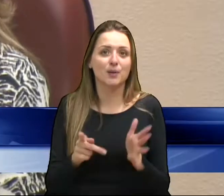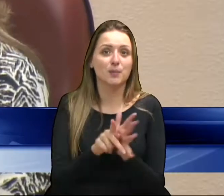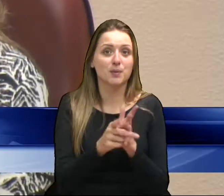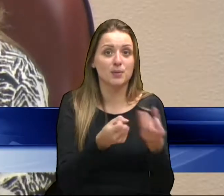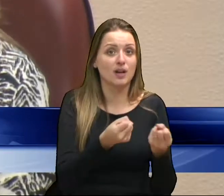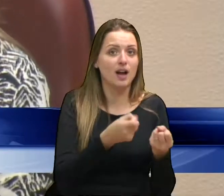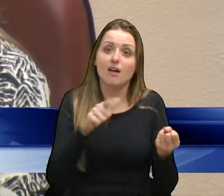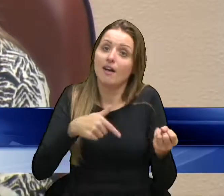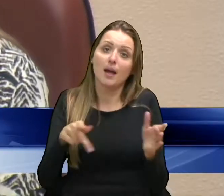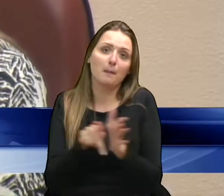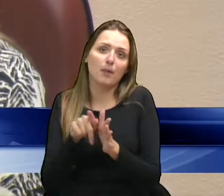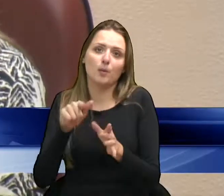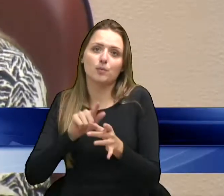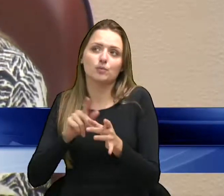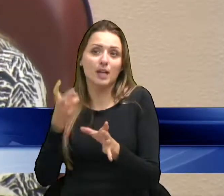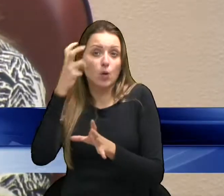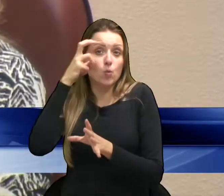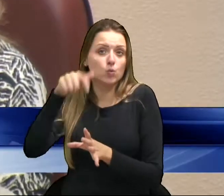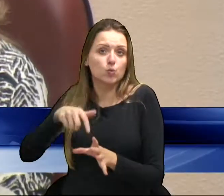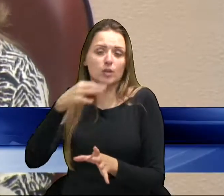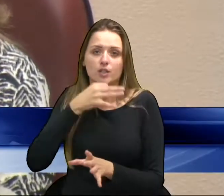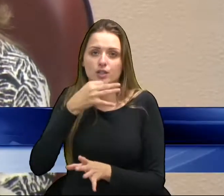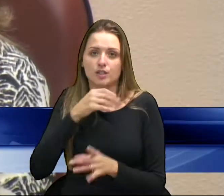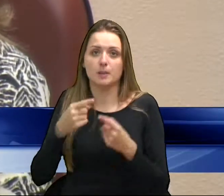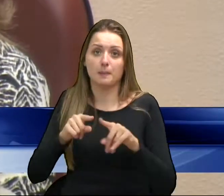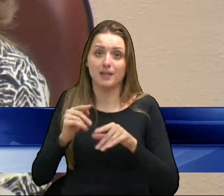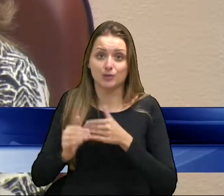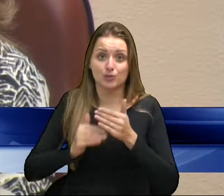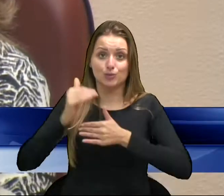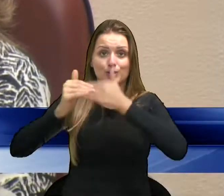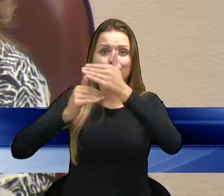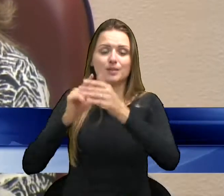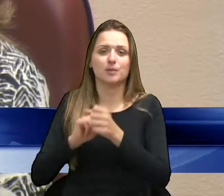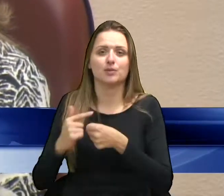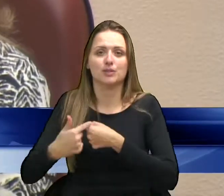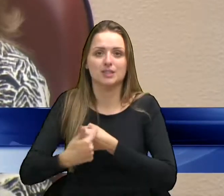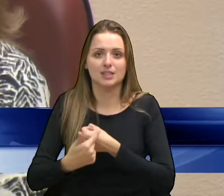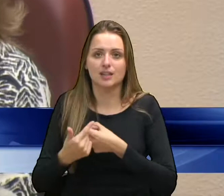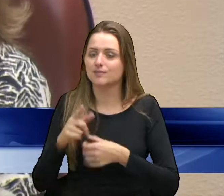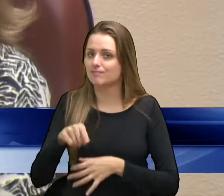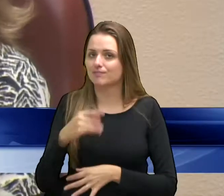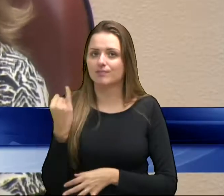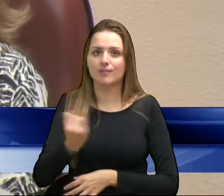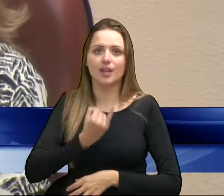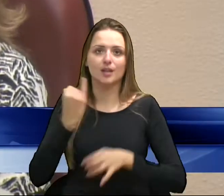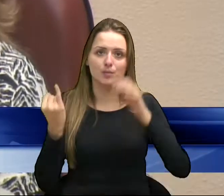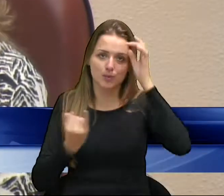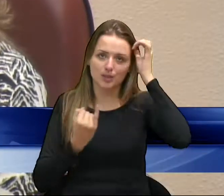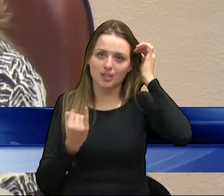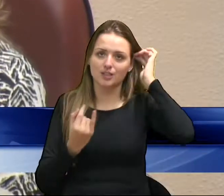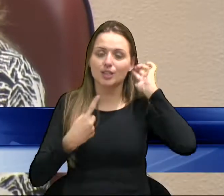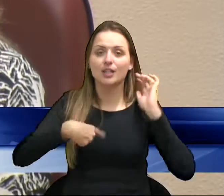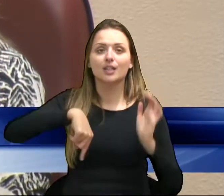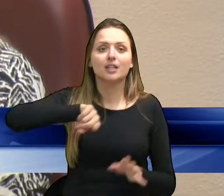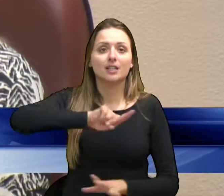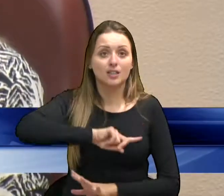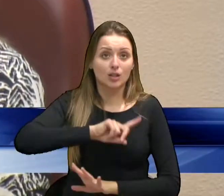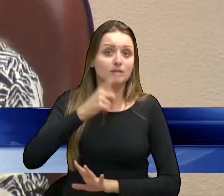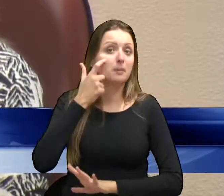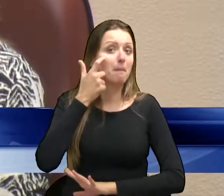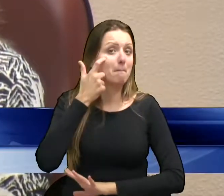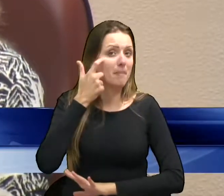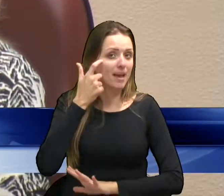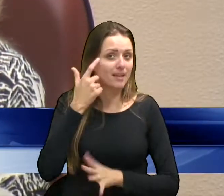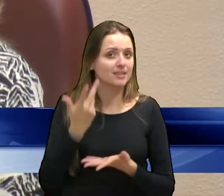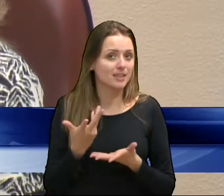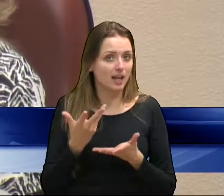né? Mas a gente sabe que com o crescimento das cidades, com o desenvolvimento, é fundamental que a gente pense mais